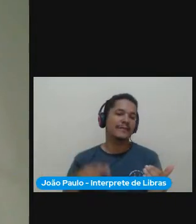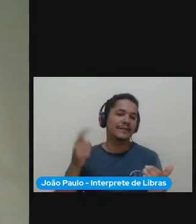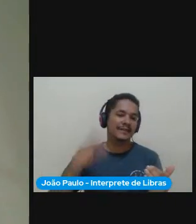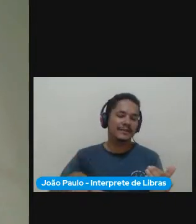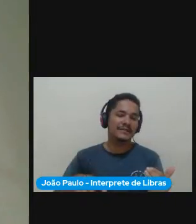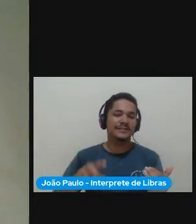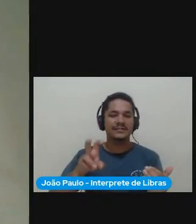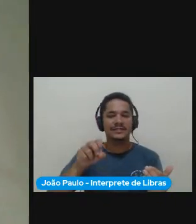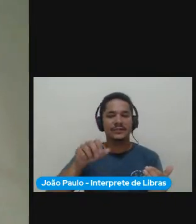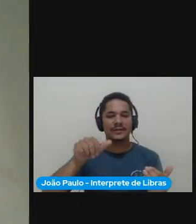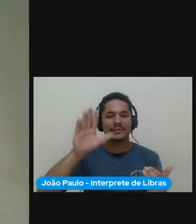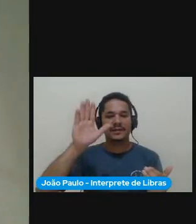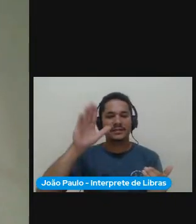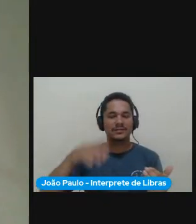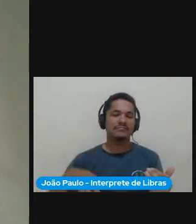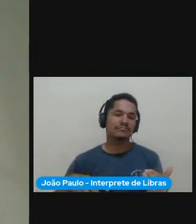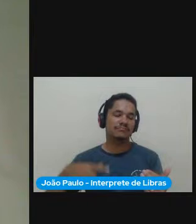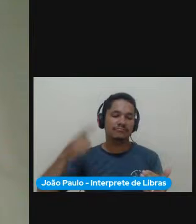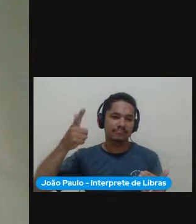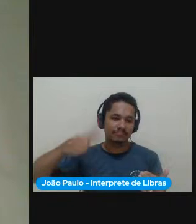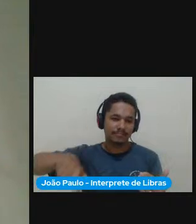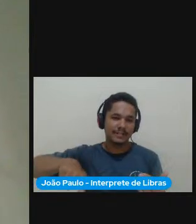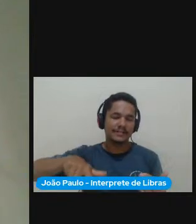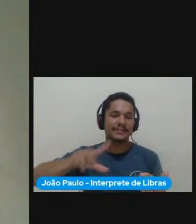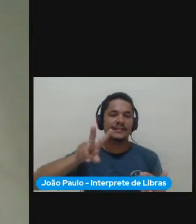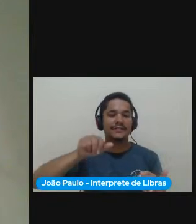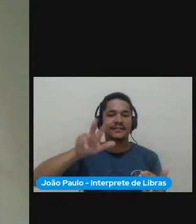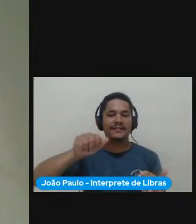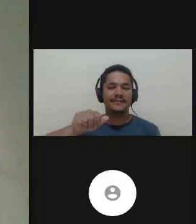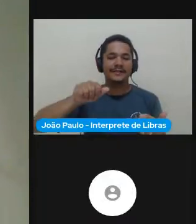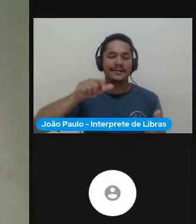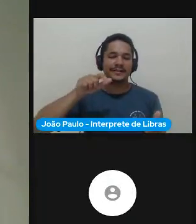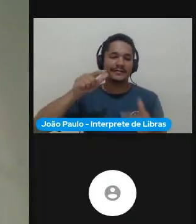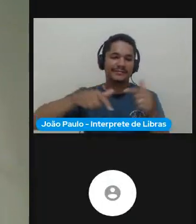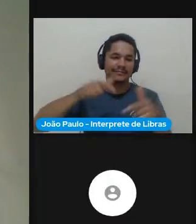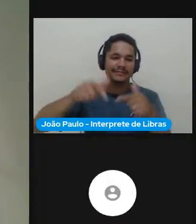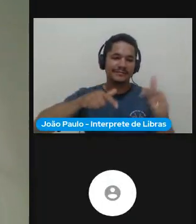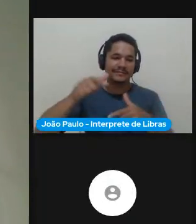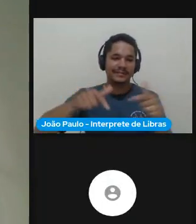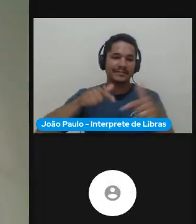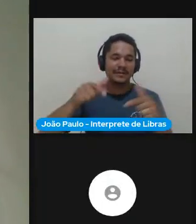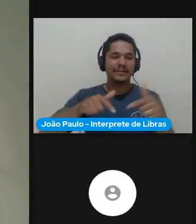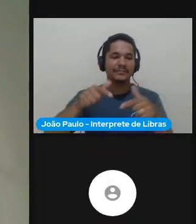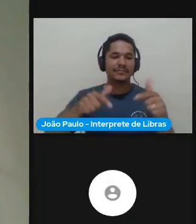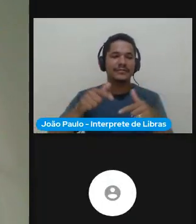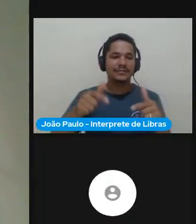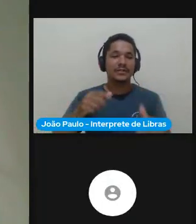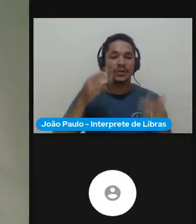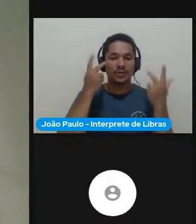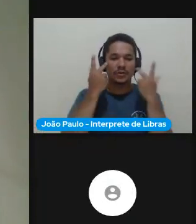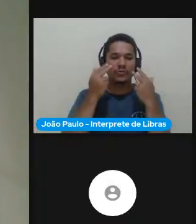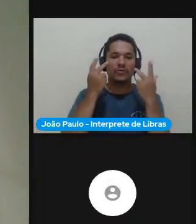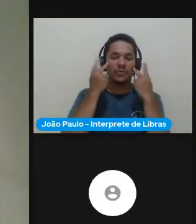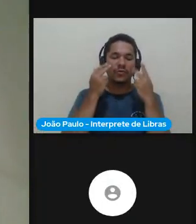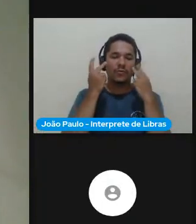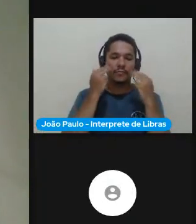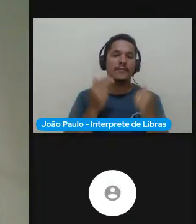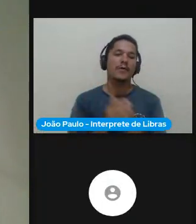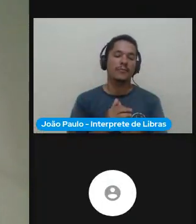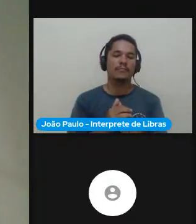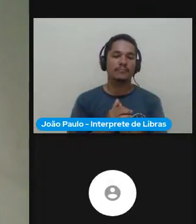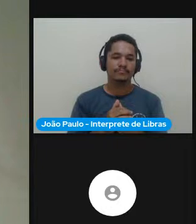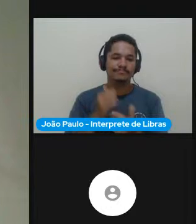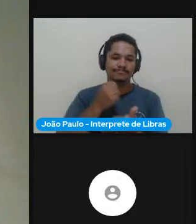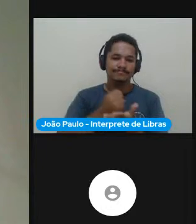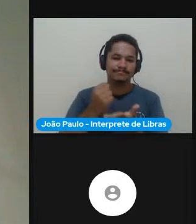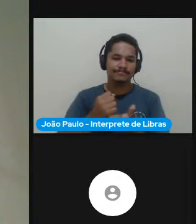50+, e vão ter vaga para o mercado normal, né? Que é a contratação